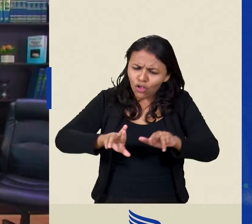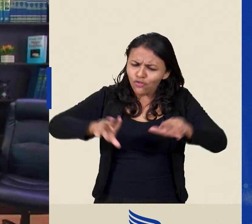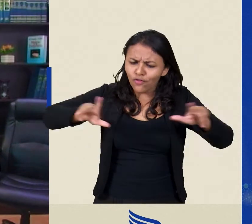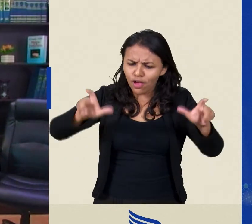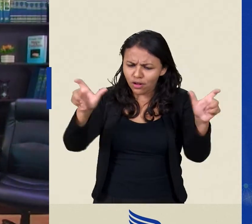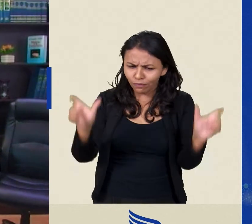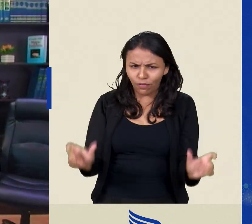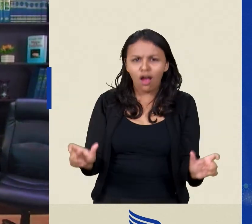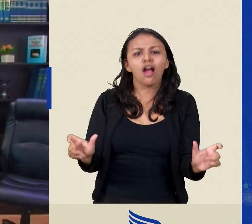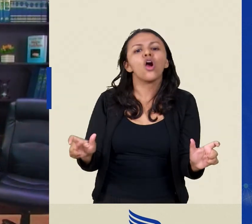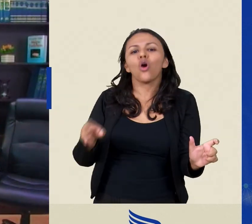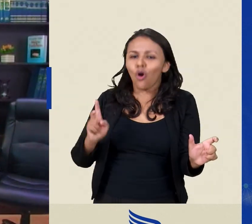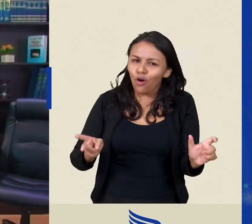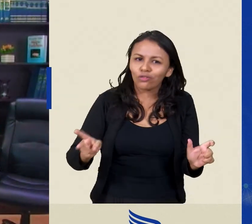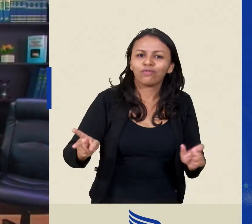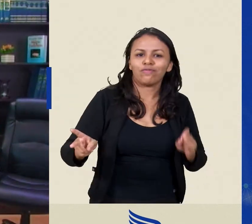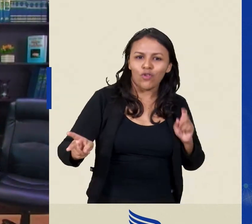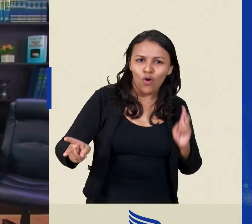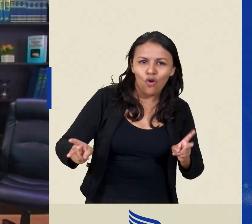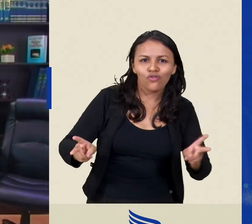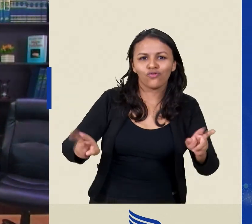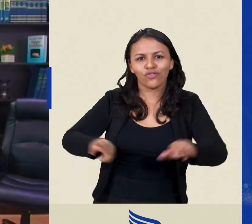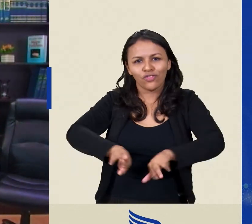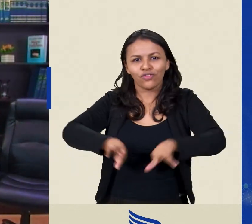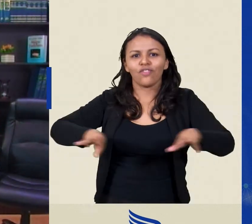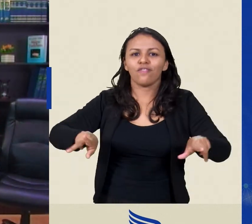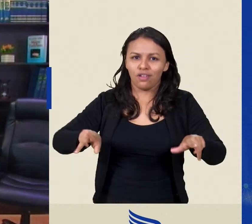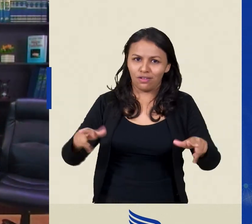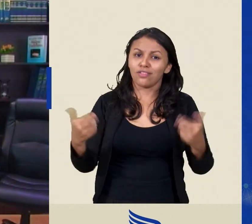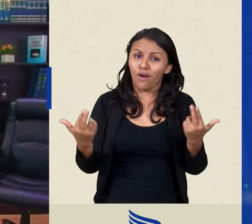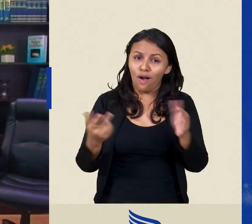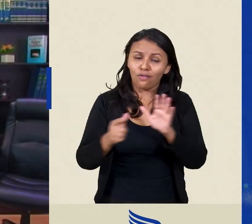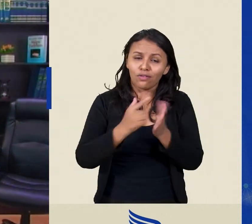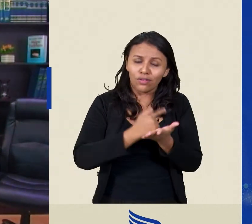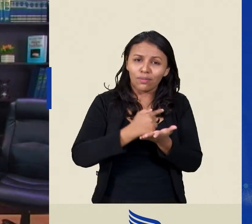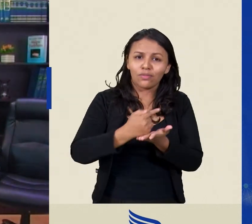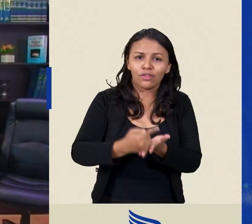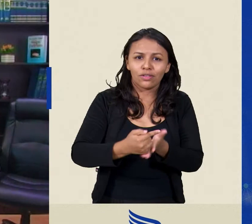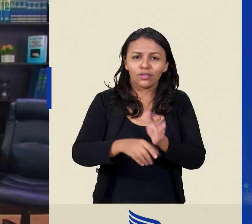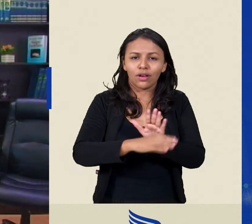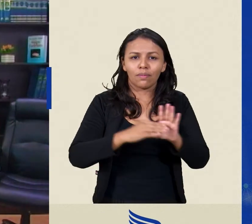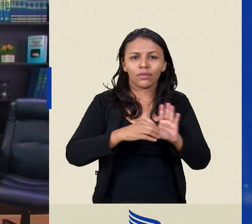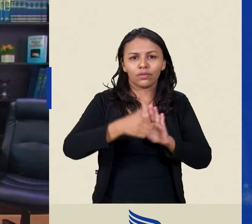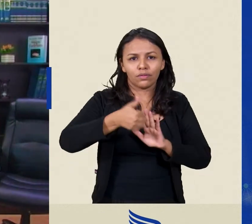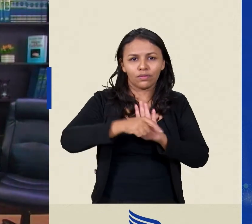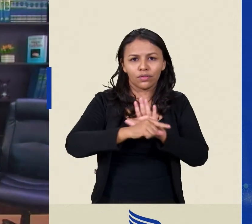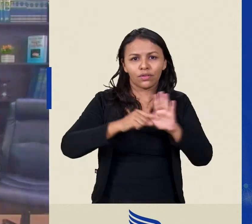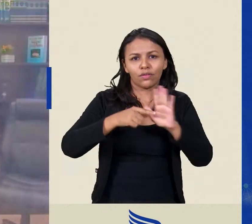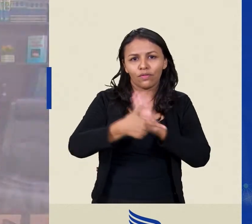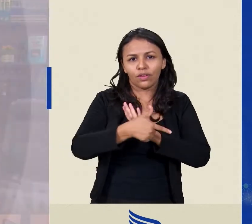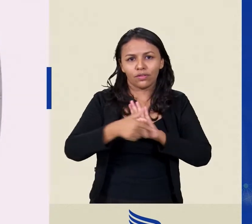distinção seja mantida conforme declarado em Gênesis capítulo 1, versículo 27.